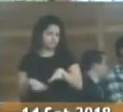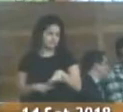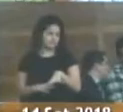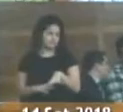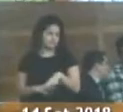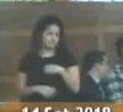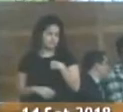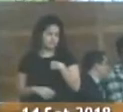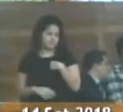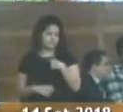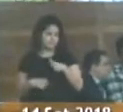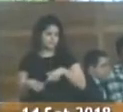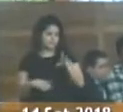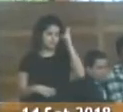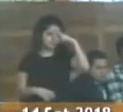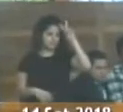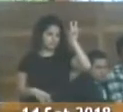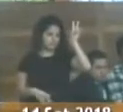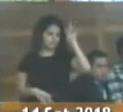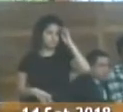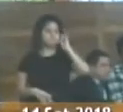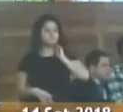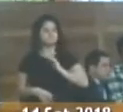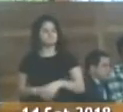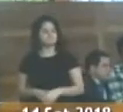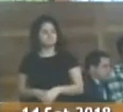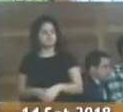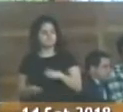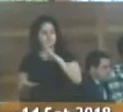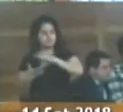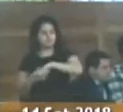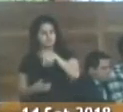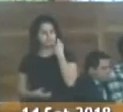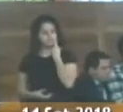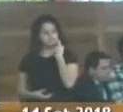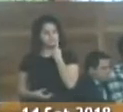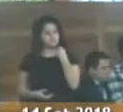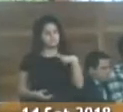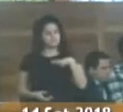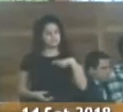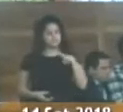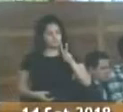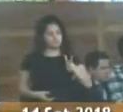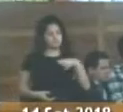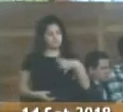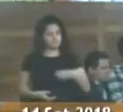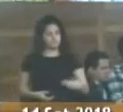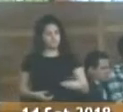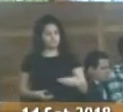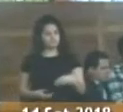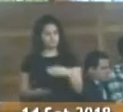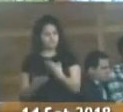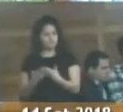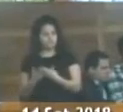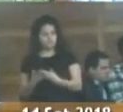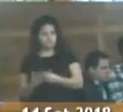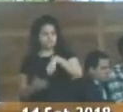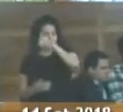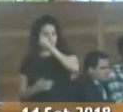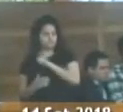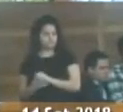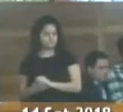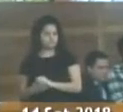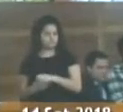Eu sou historiadora, mulher de pescador e mãe de 2 filhos badjecos que estudam em escola pública. Para quem não